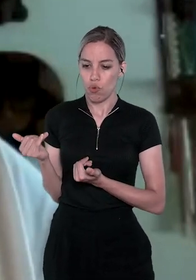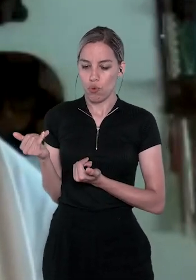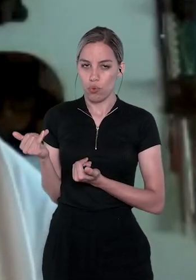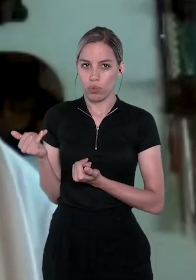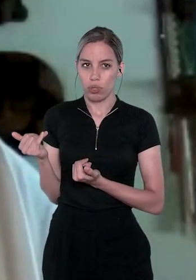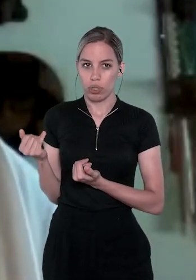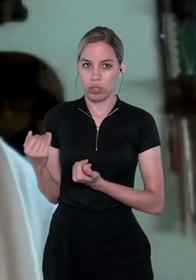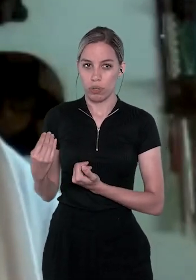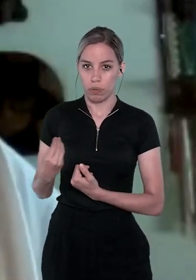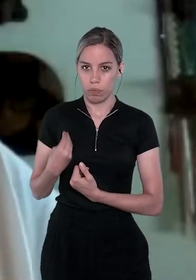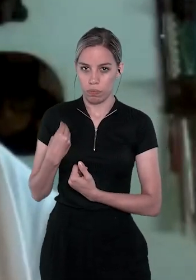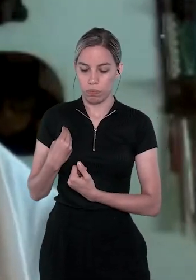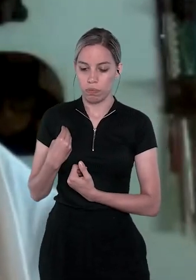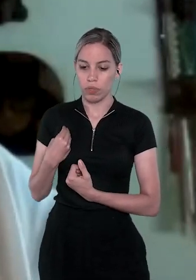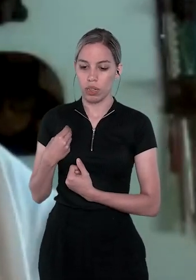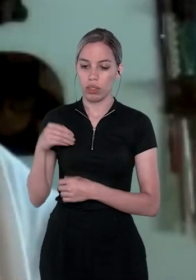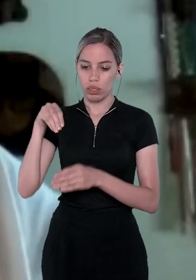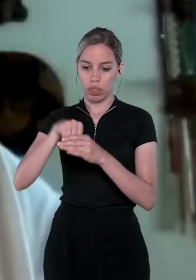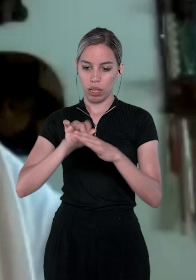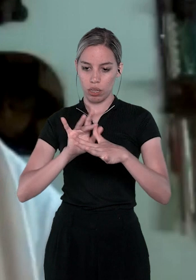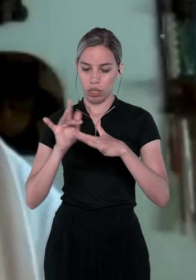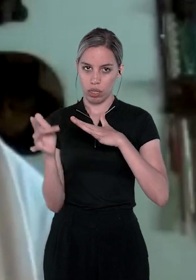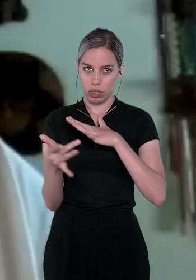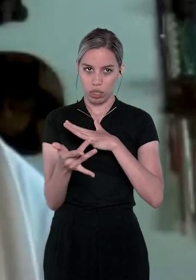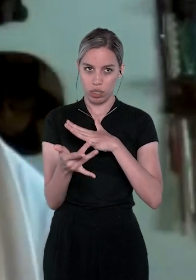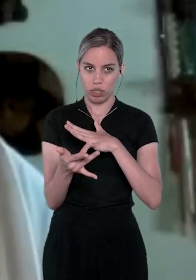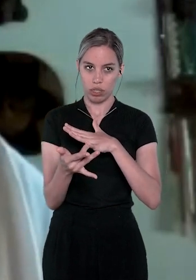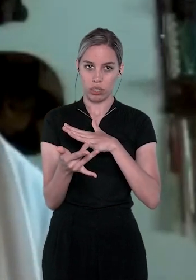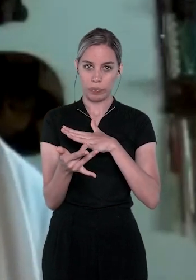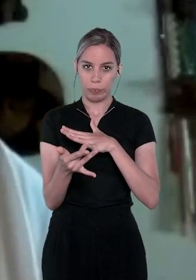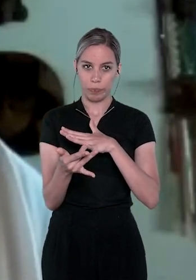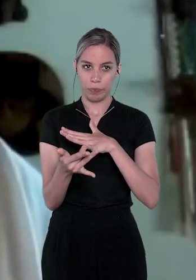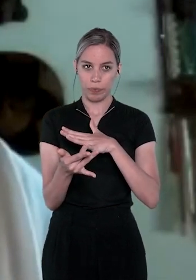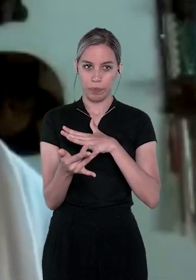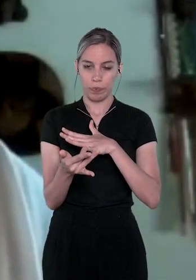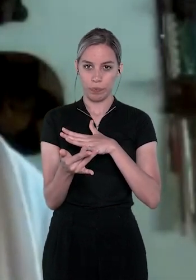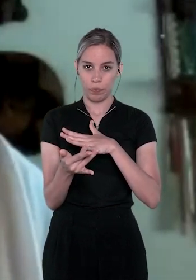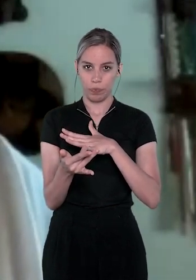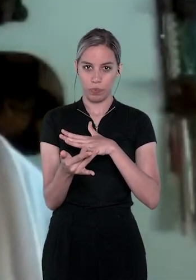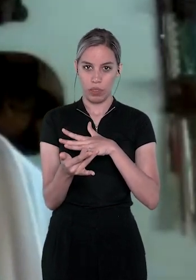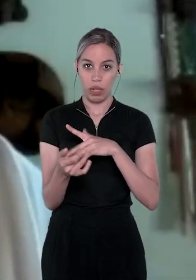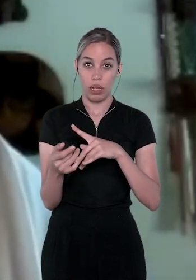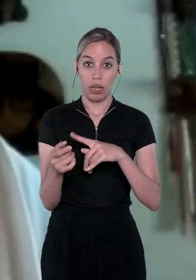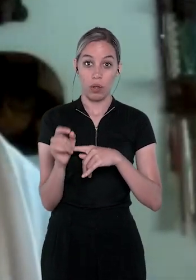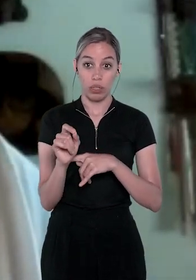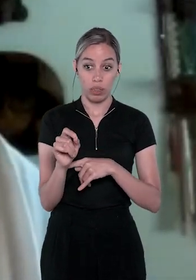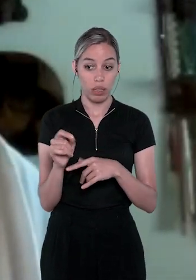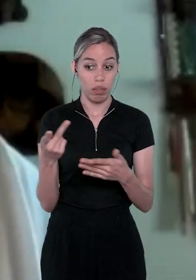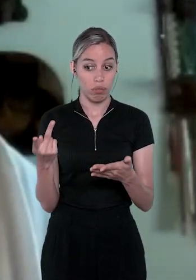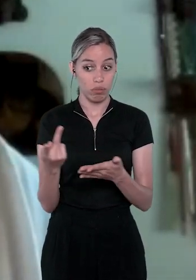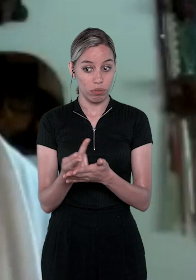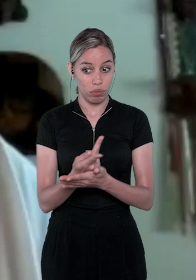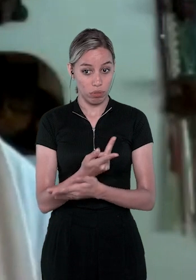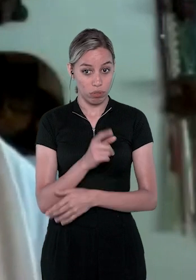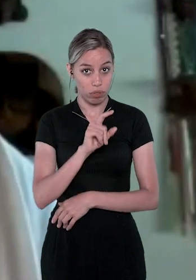imersos, que são os ambientes digitais, e que, infelizmente, os está levando até ao